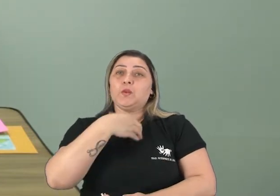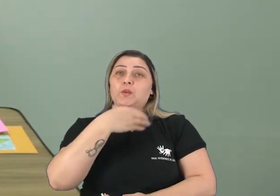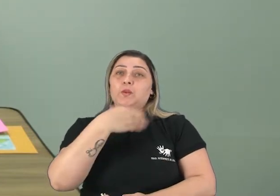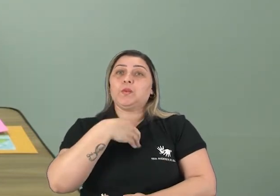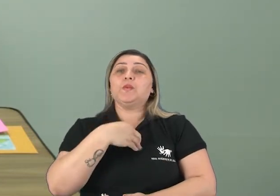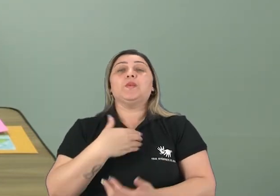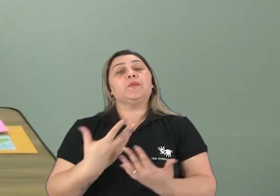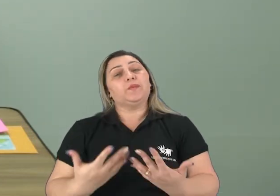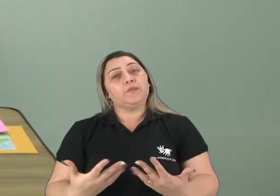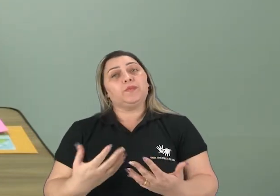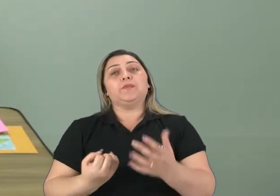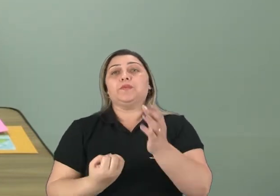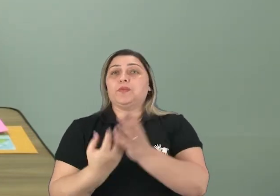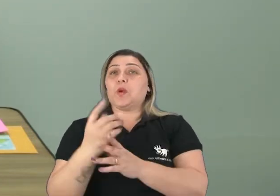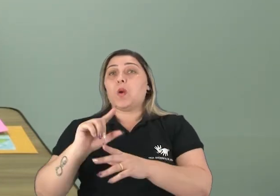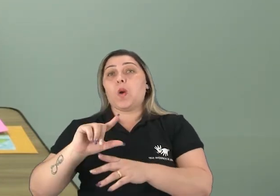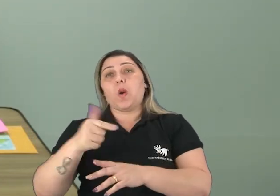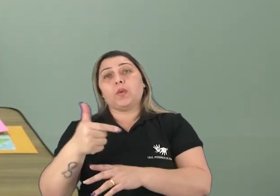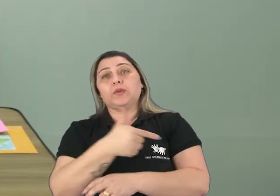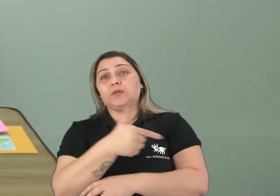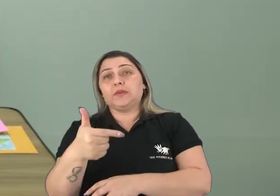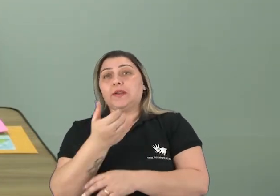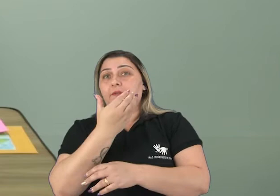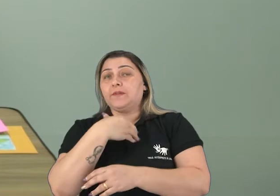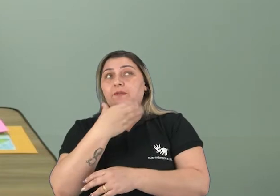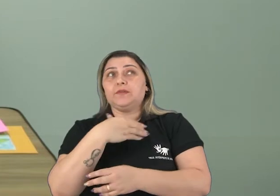elas reproduzem, outras não.